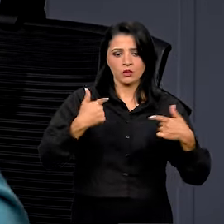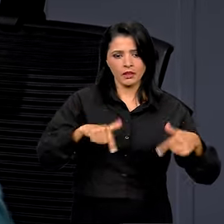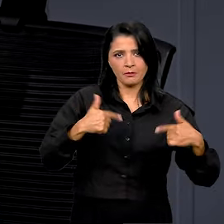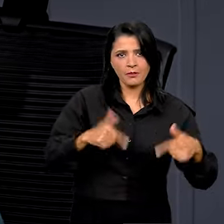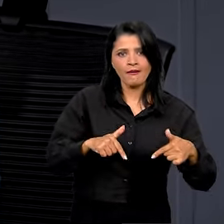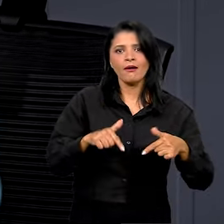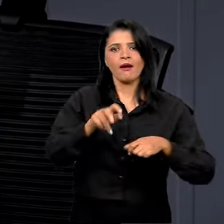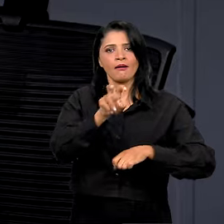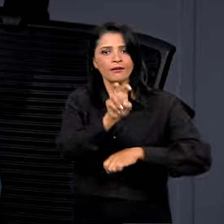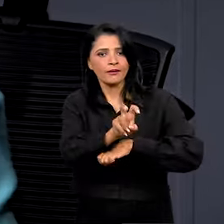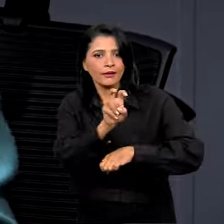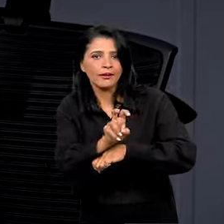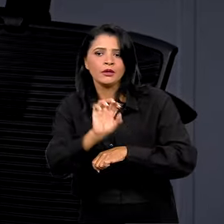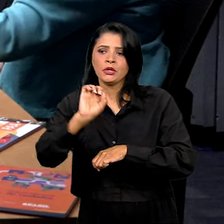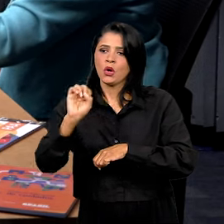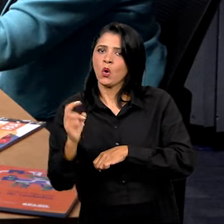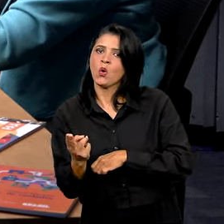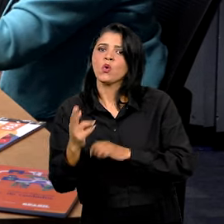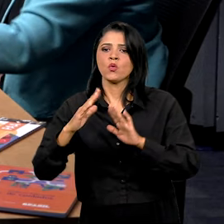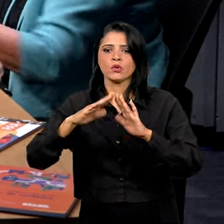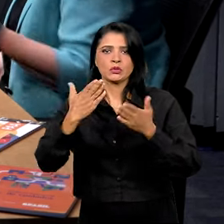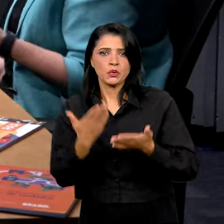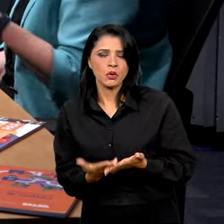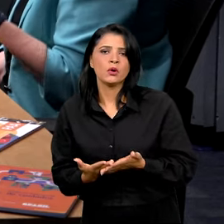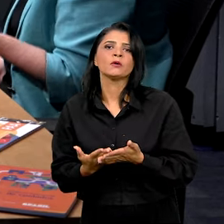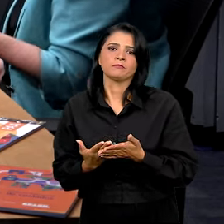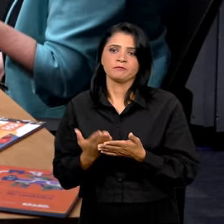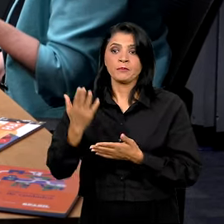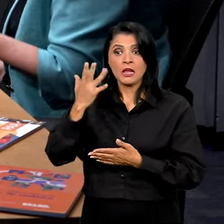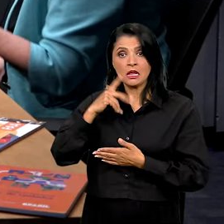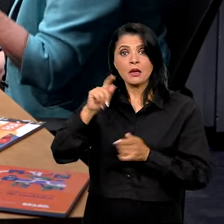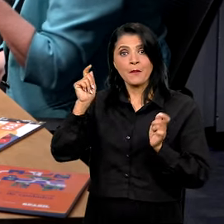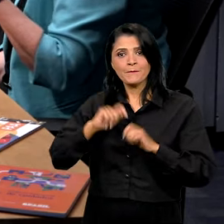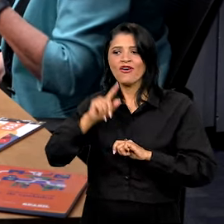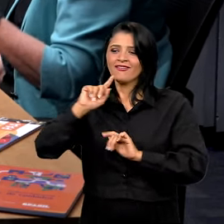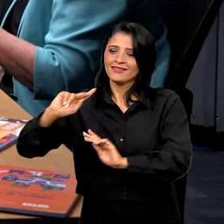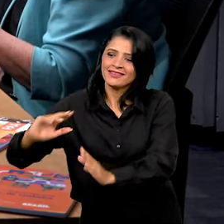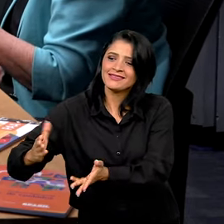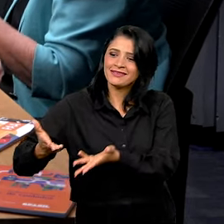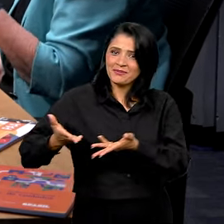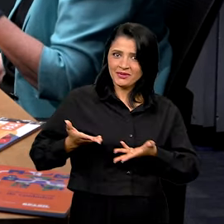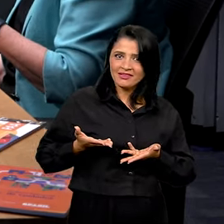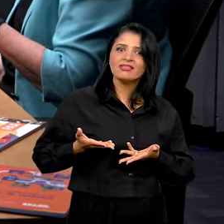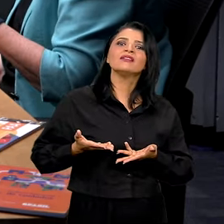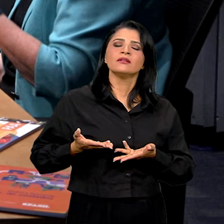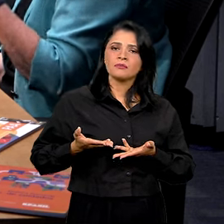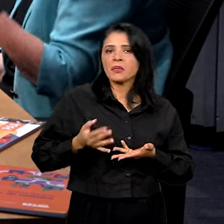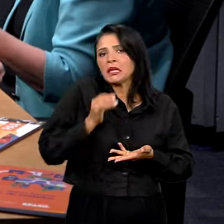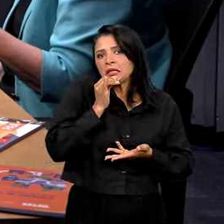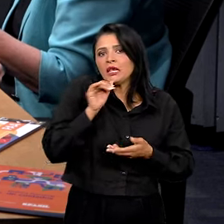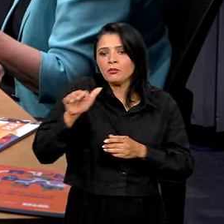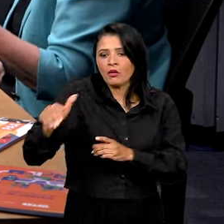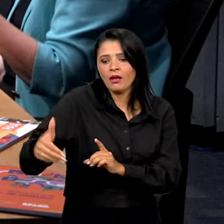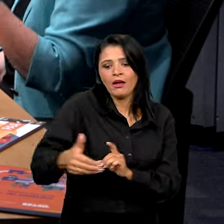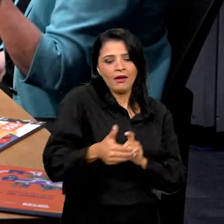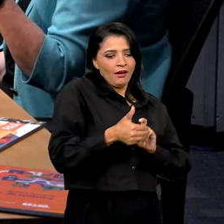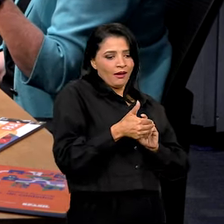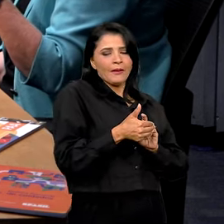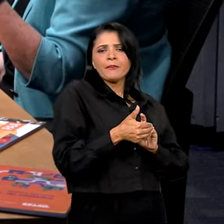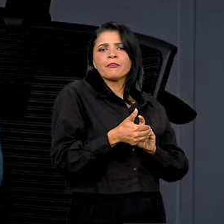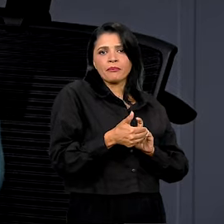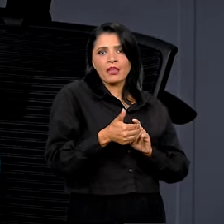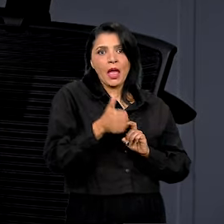jornada da creche ou da escola as crianças possam ser a acolhidas para por exemplo